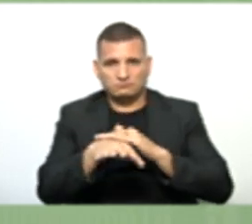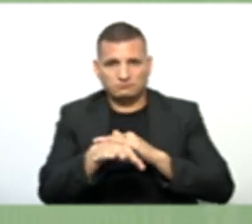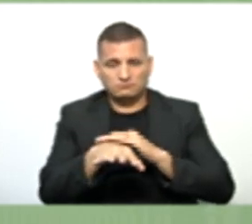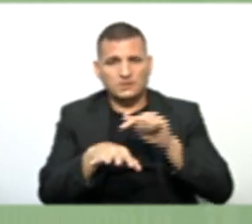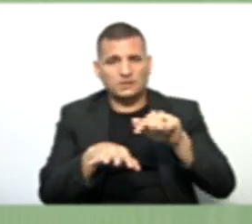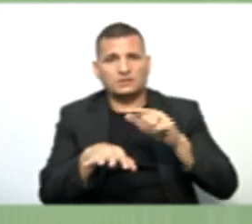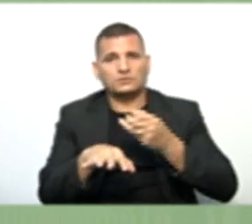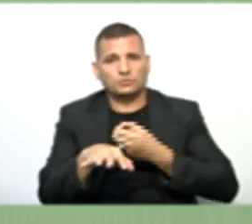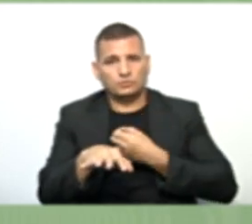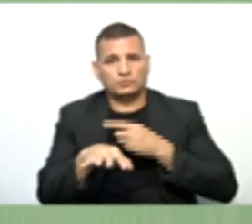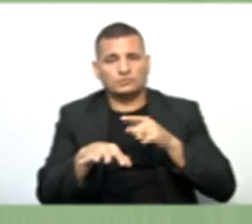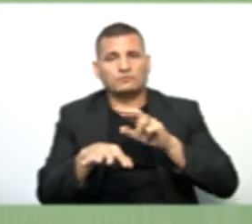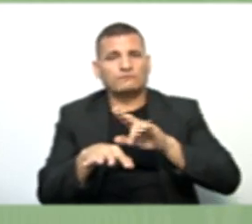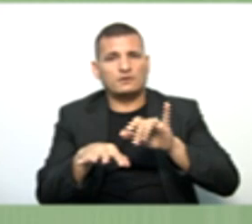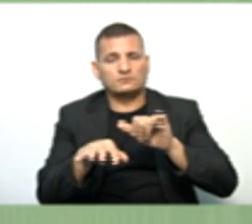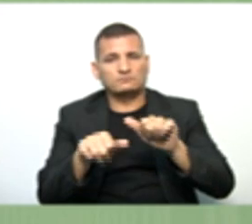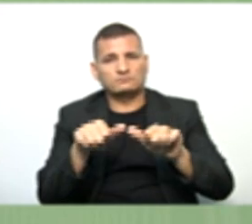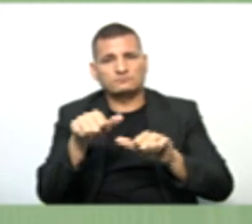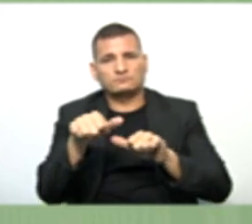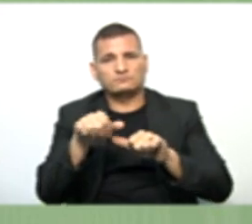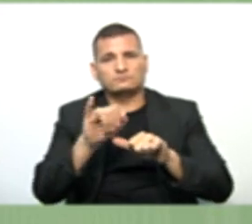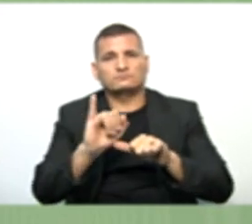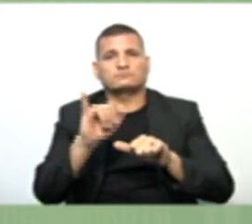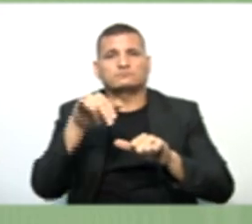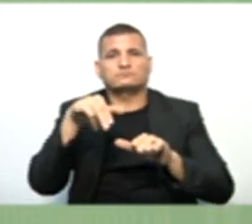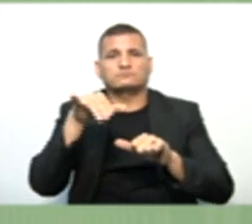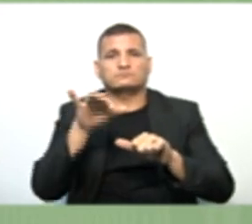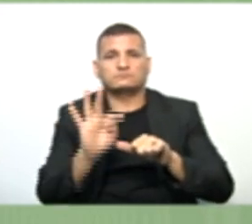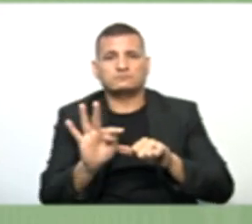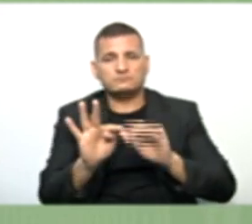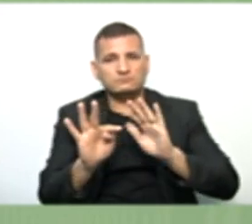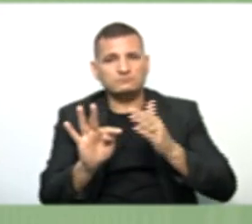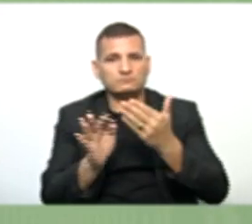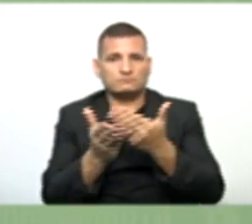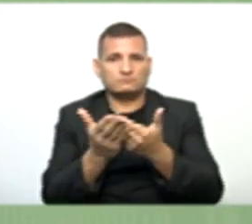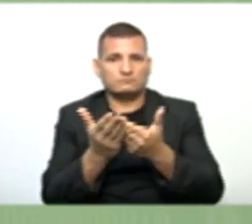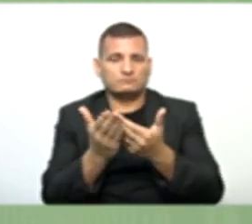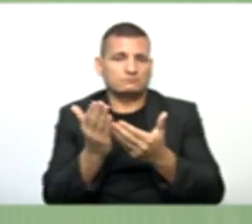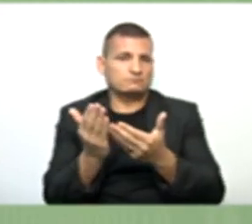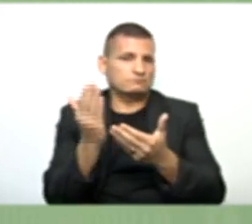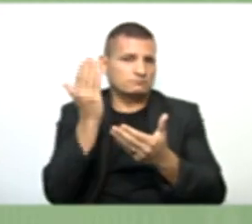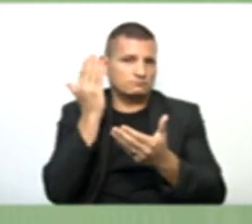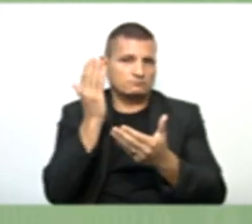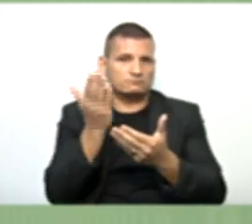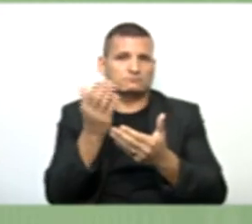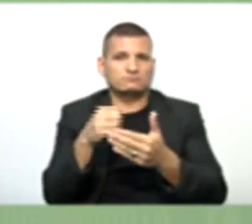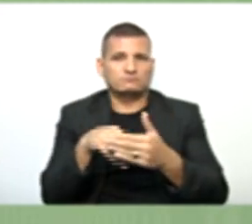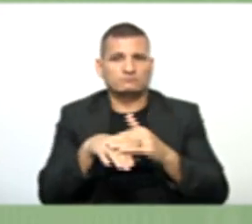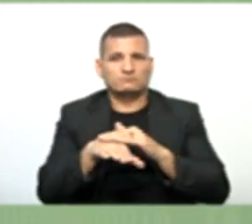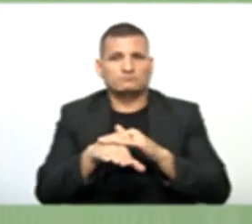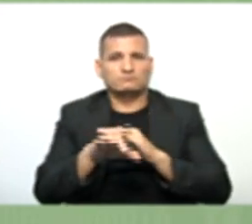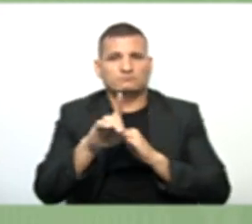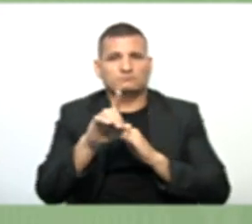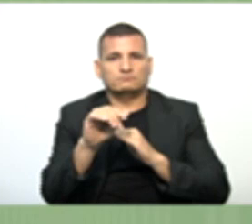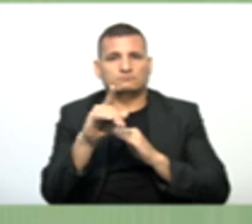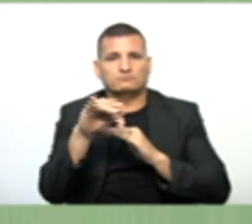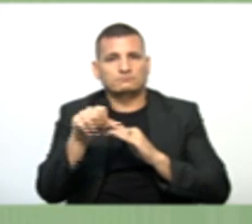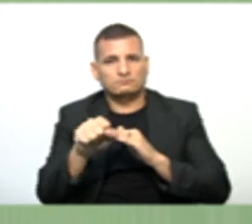ser convertido para inteiro através do comando int. Então, nós já estudamos na aula passada a entrada de dados,